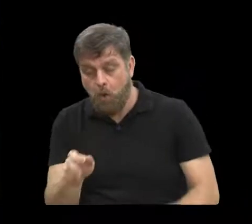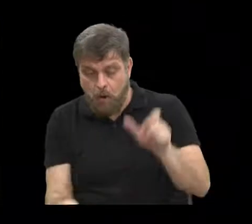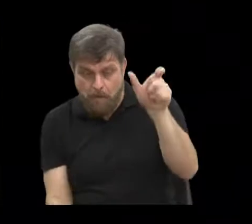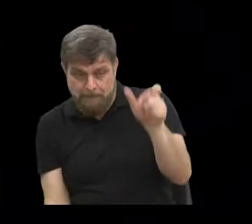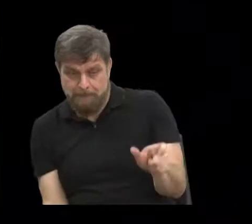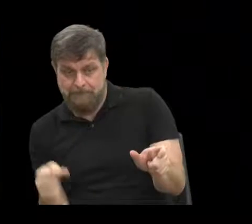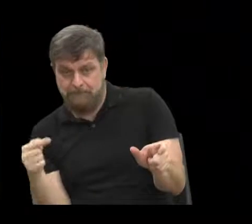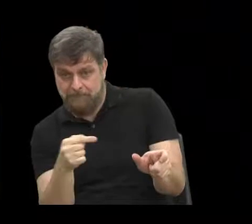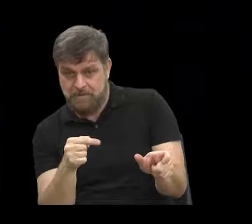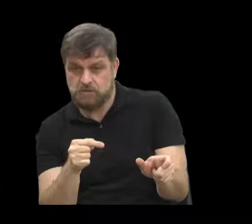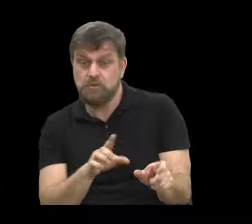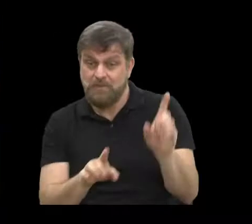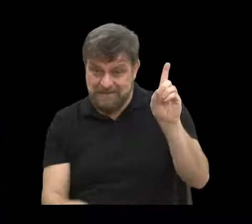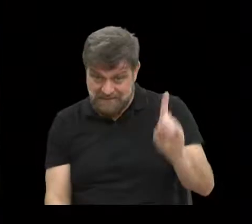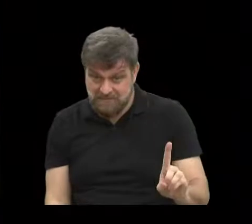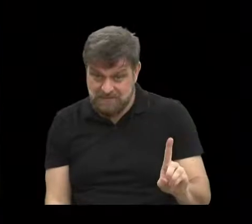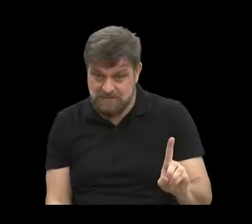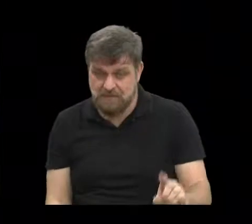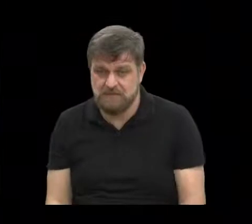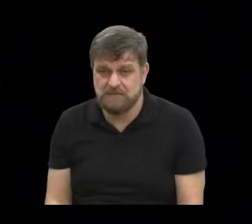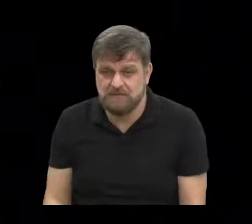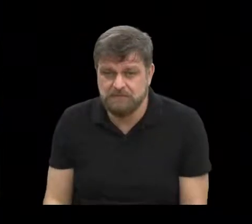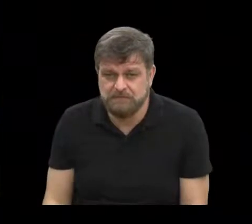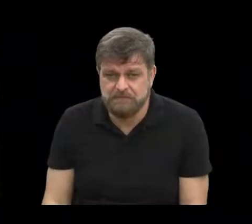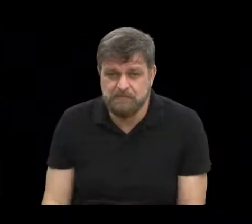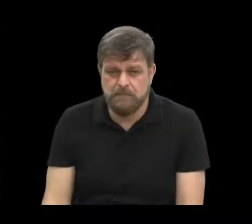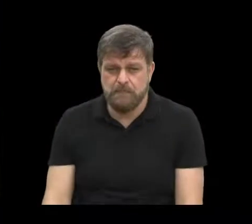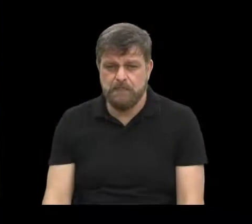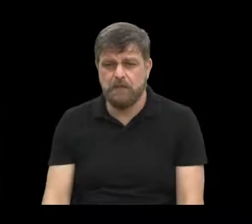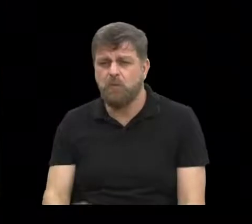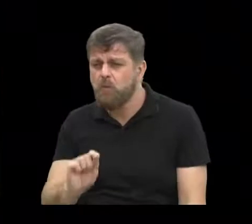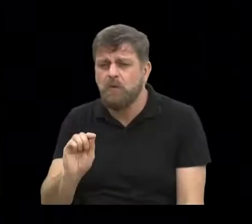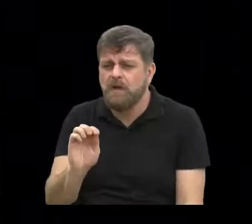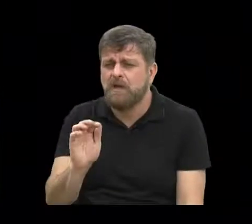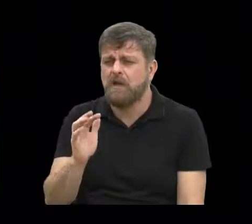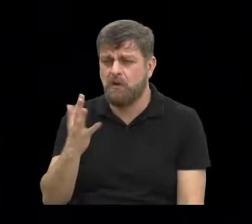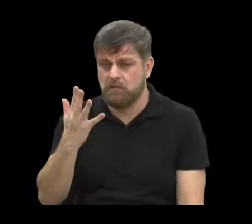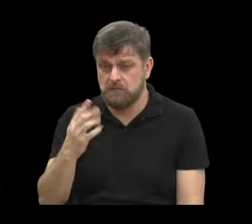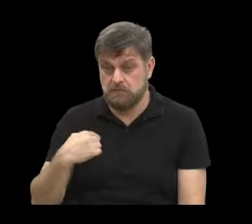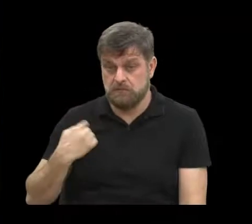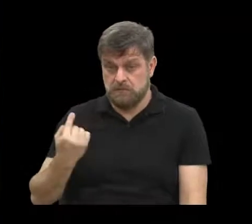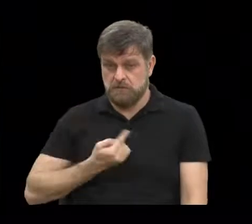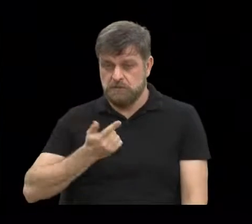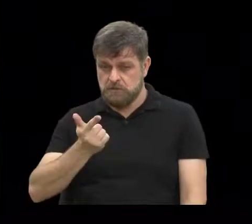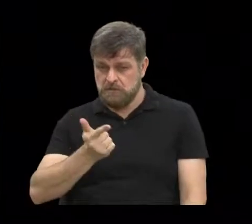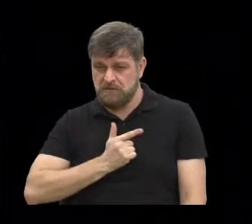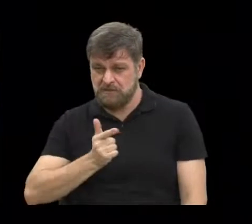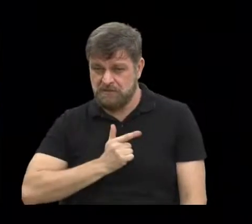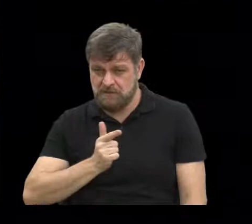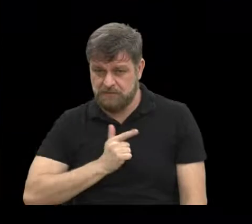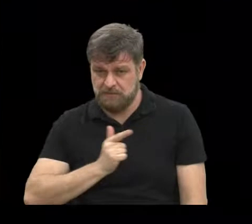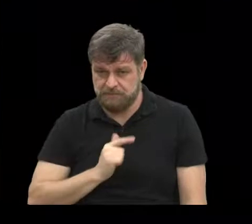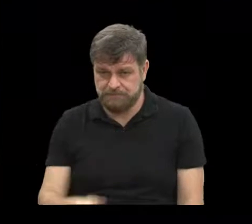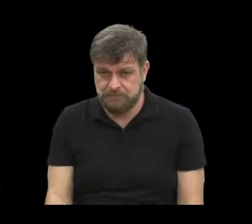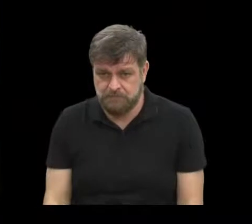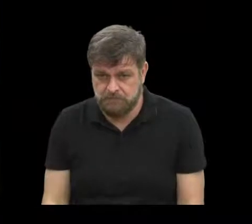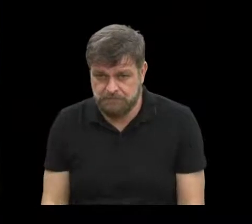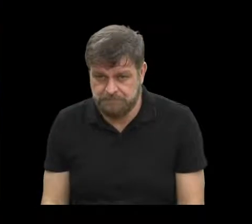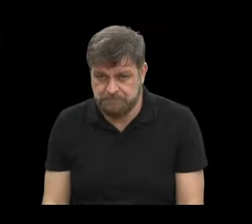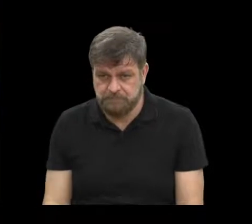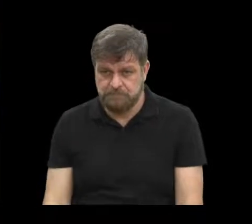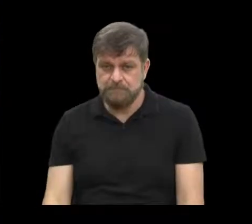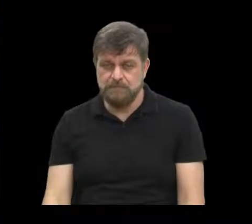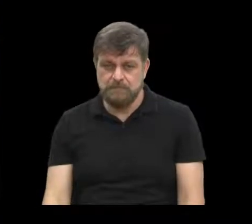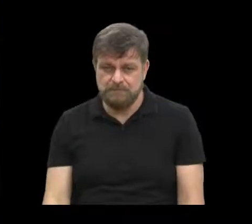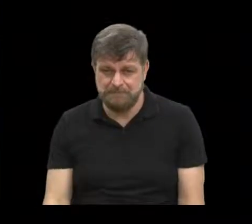pessoa com deficiência, tá? O que acontece? A gente tem uma ação civil pública, uma